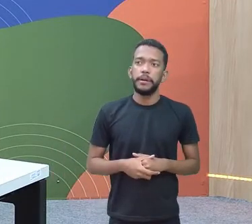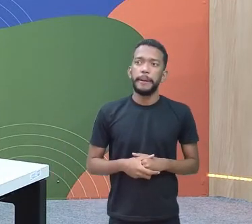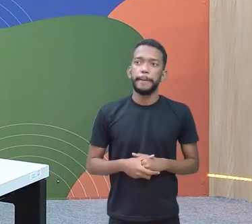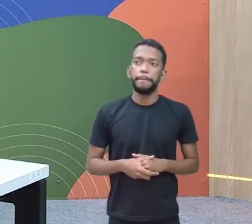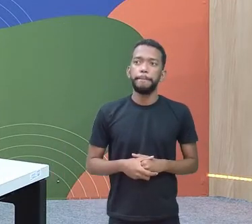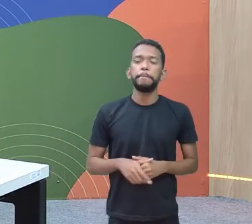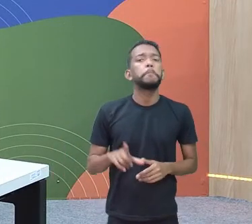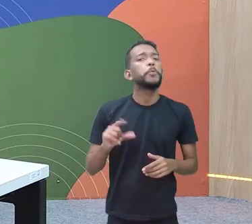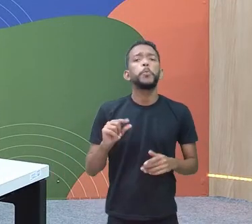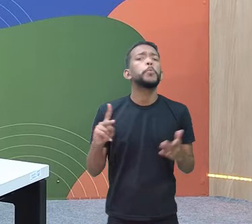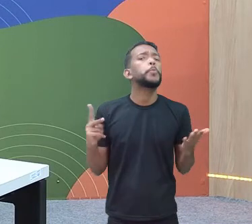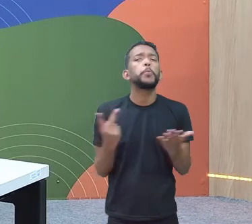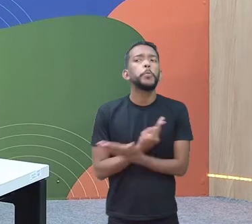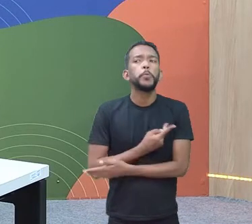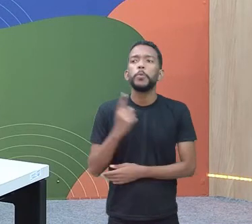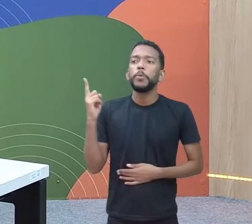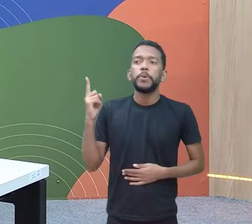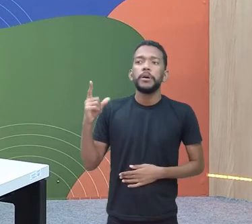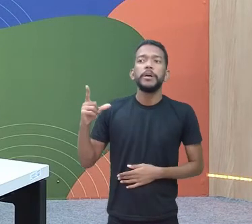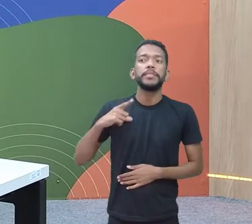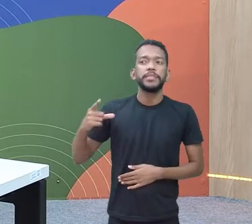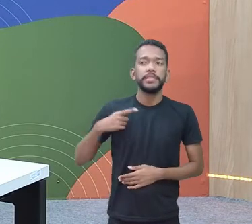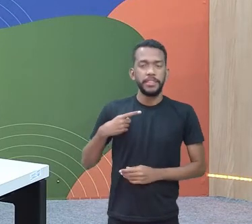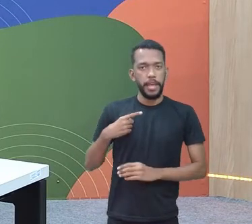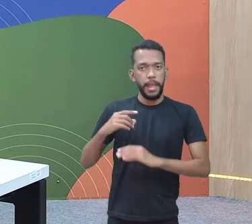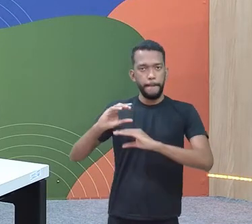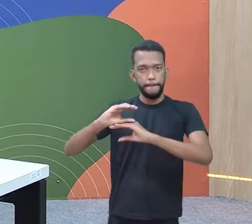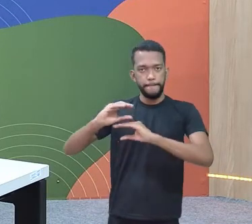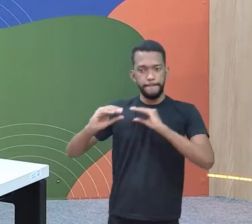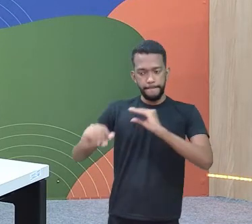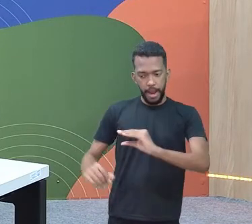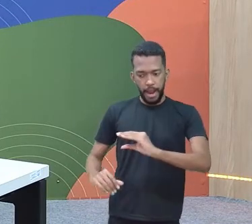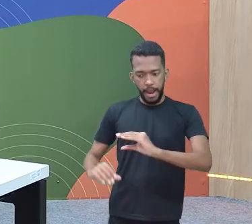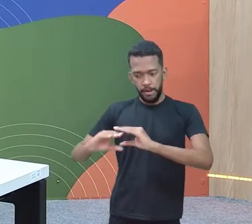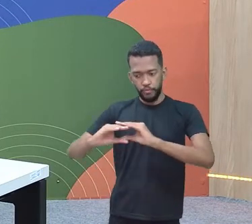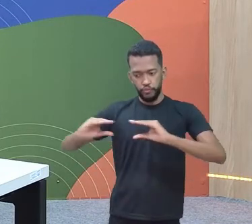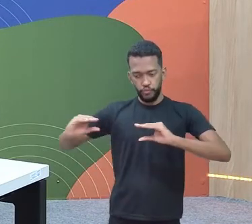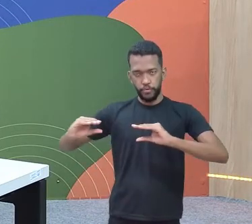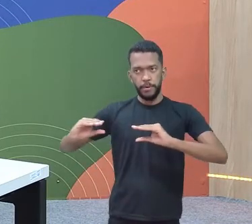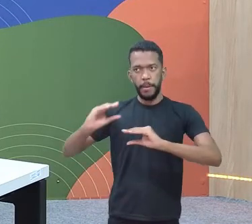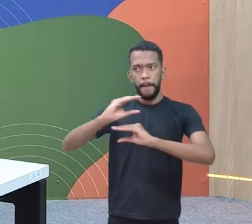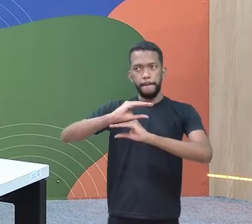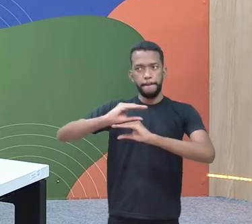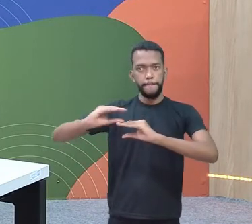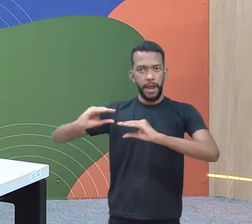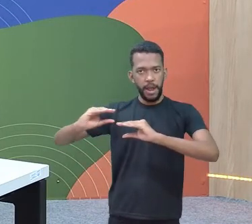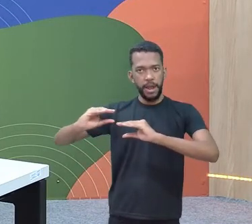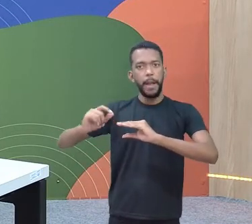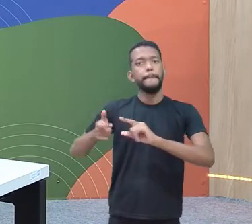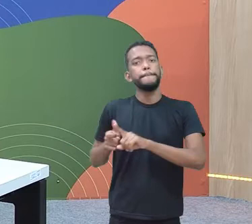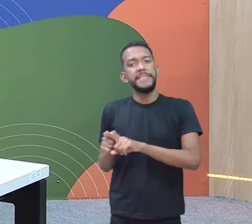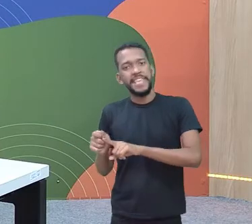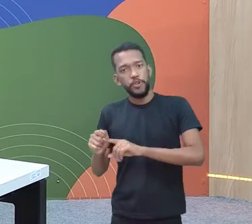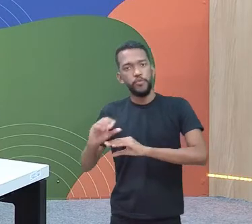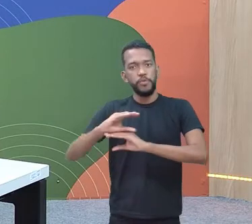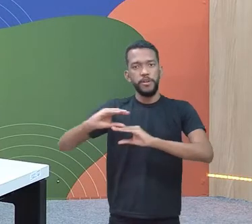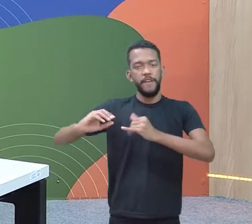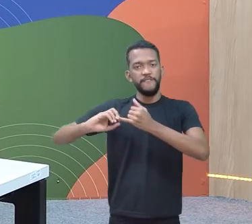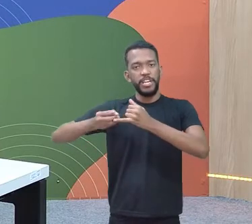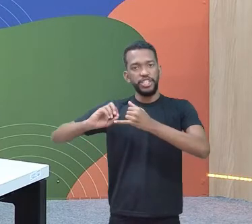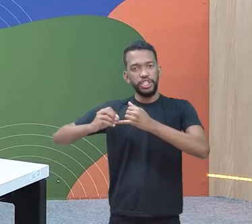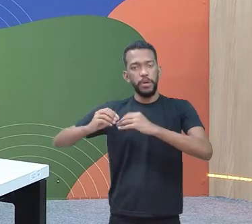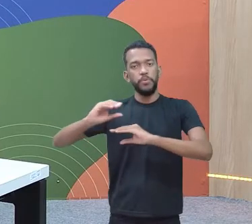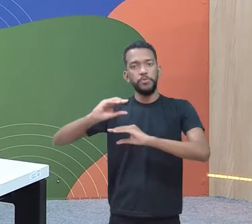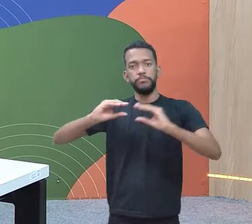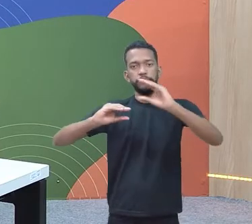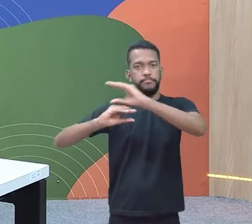que aconteceu aqui? Eu tenho 3 camadas. Uma camada com milho, uma camada com feijão preto e uma camada com feijão